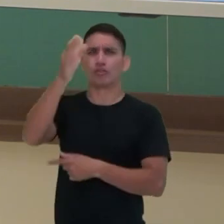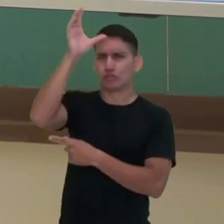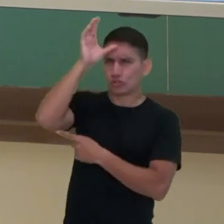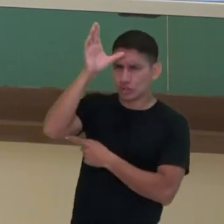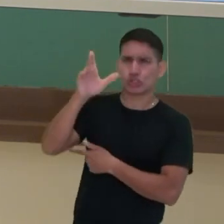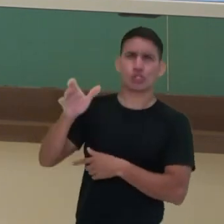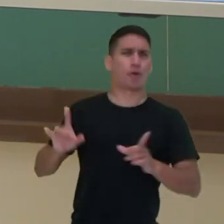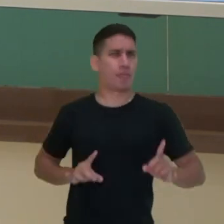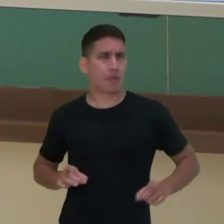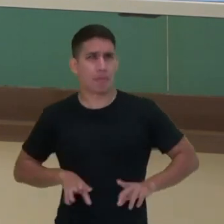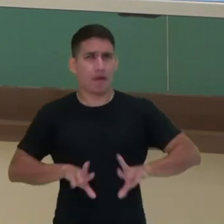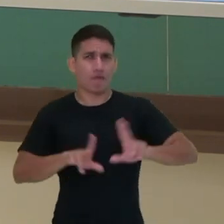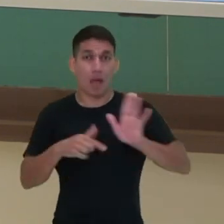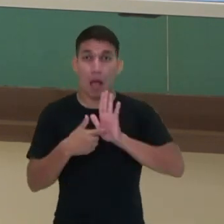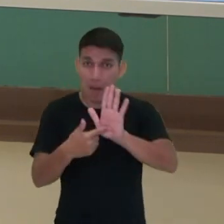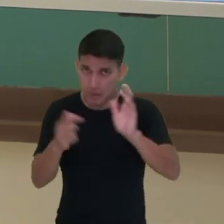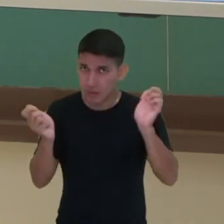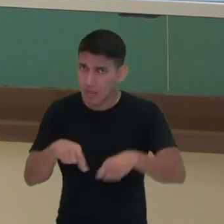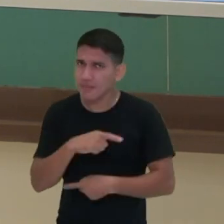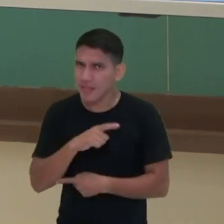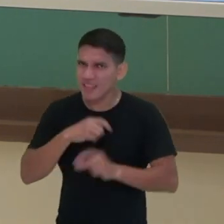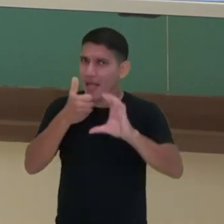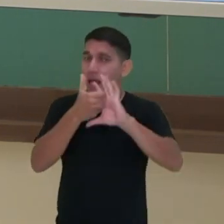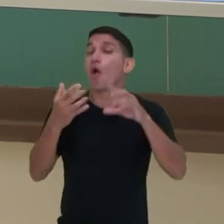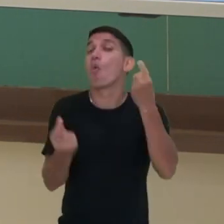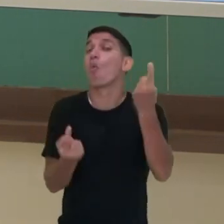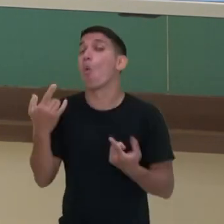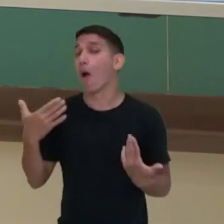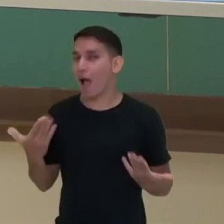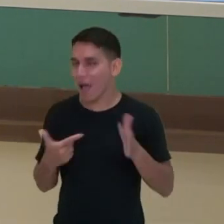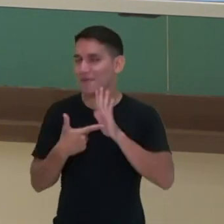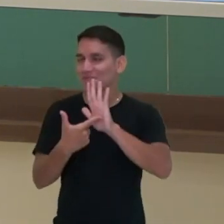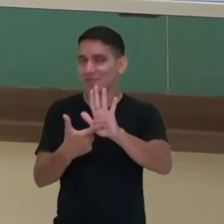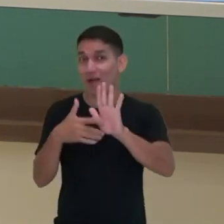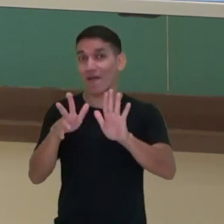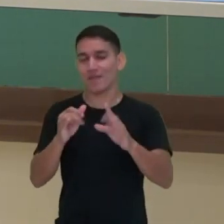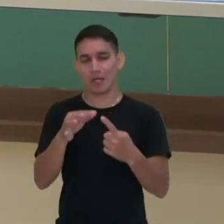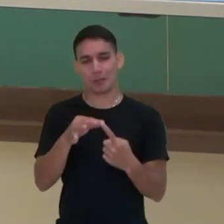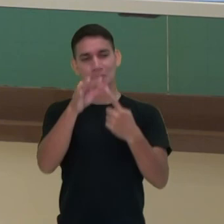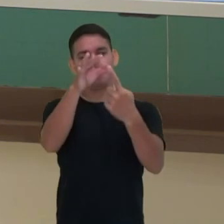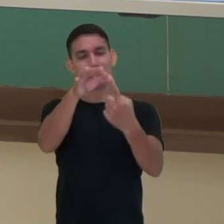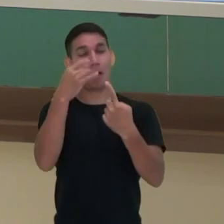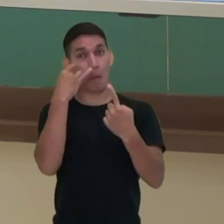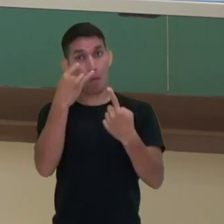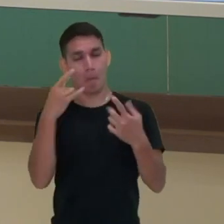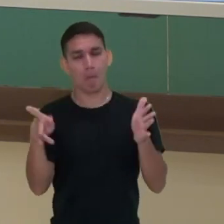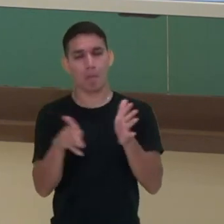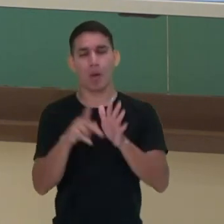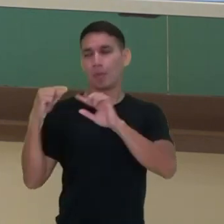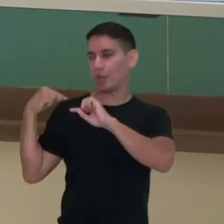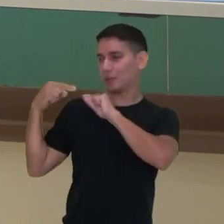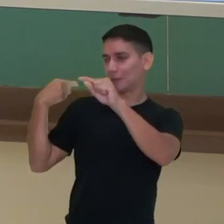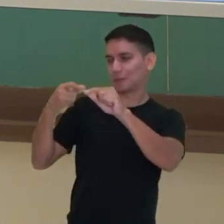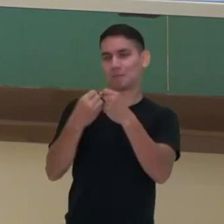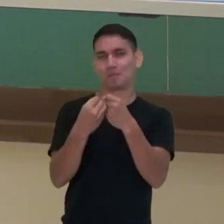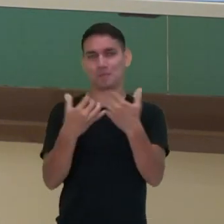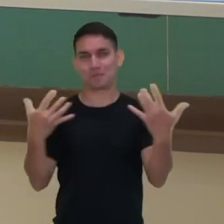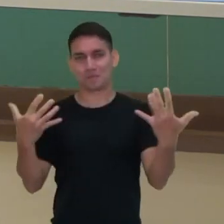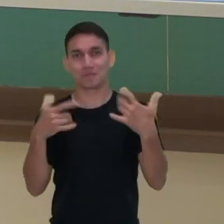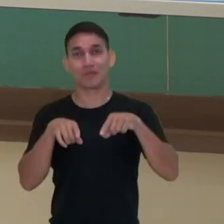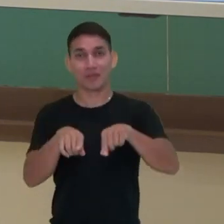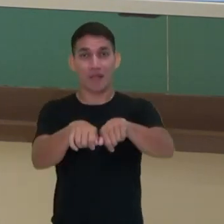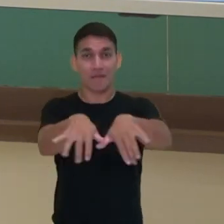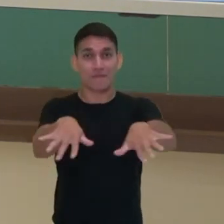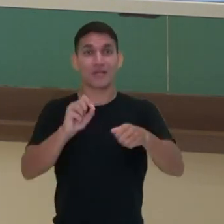primas apresentam a característica. Essa característica deverá ser destacada no heredograma, perdão, utilizando a